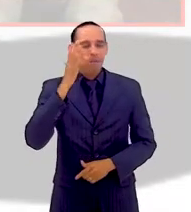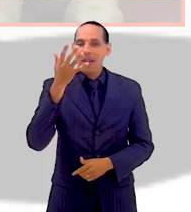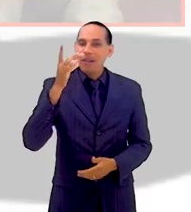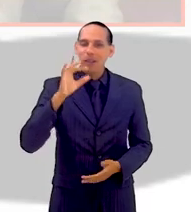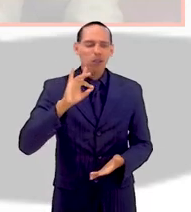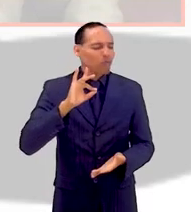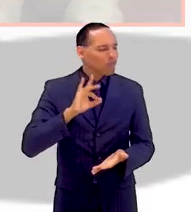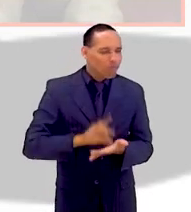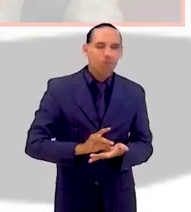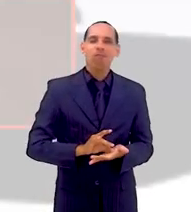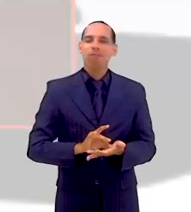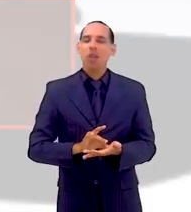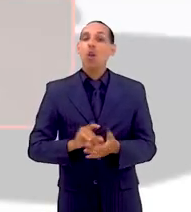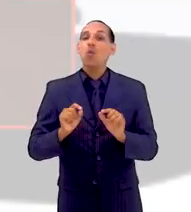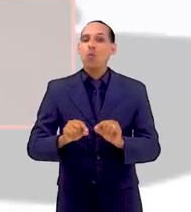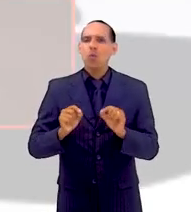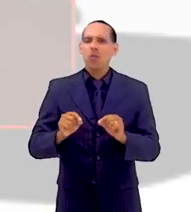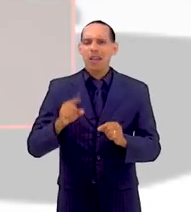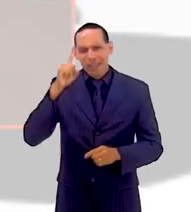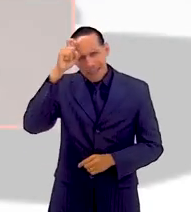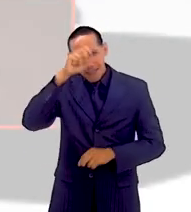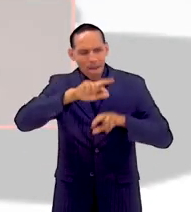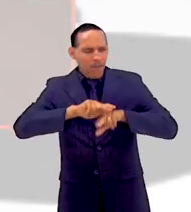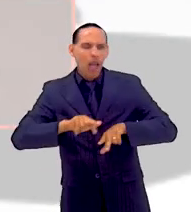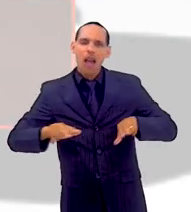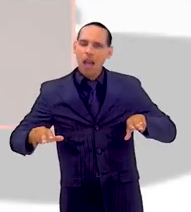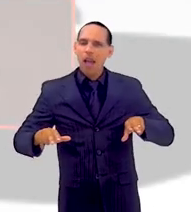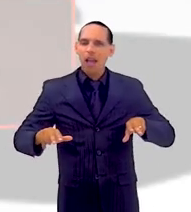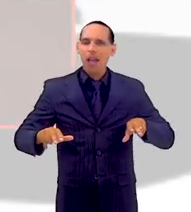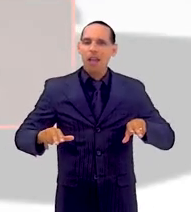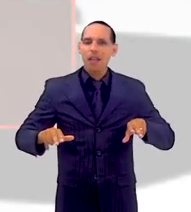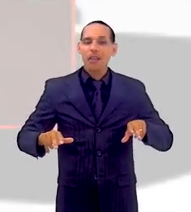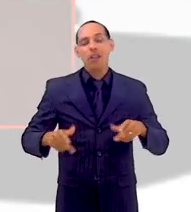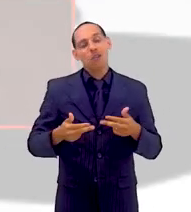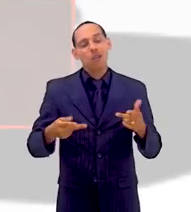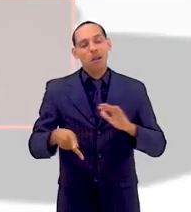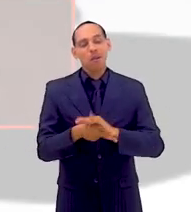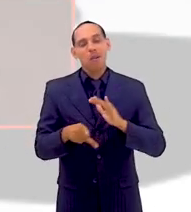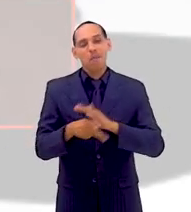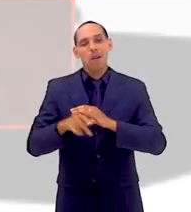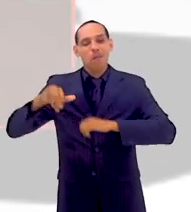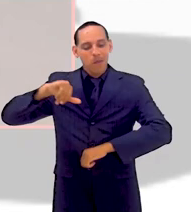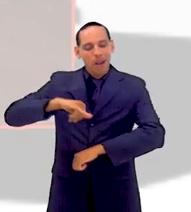por todas as dificuldades para aumentar essa demanda aérea para o Rio de Janeiro.